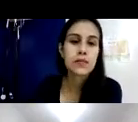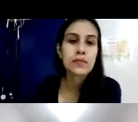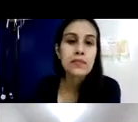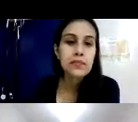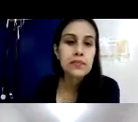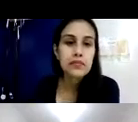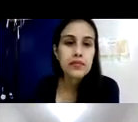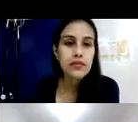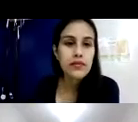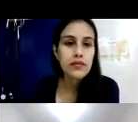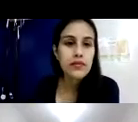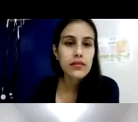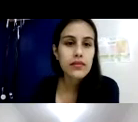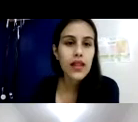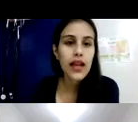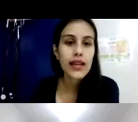acesa.